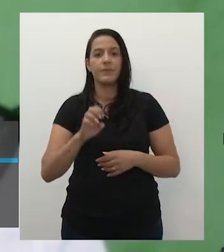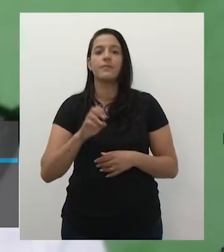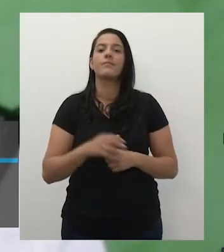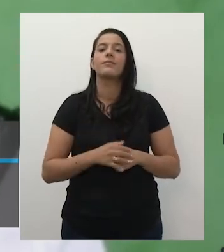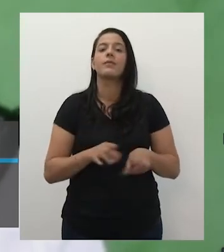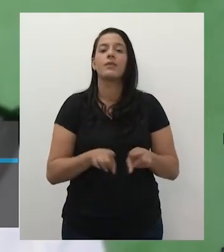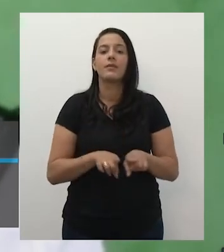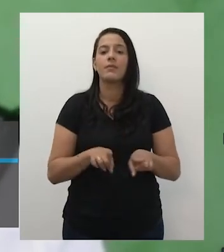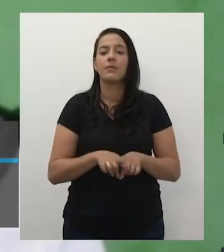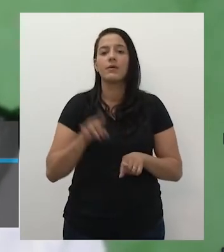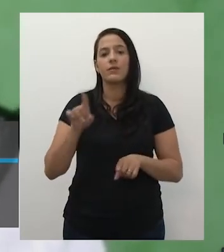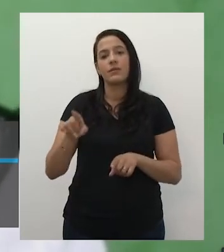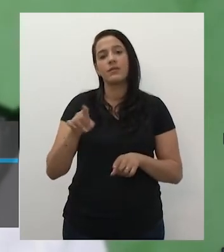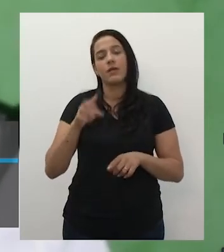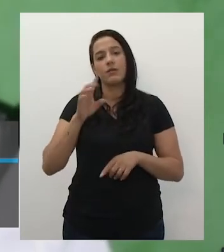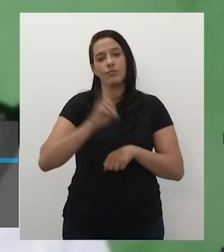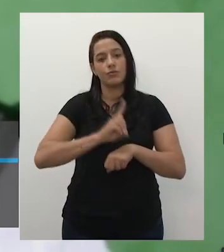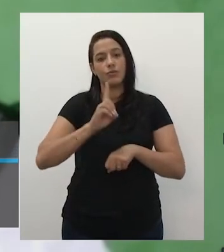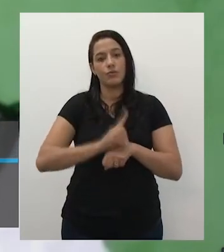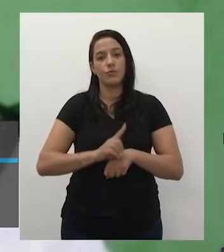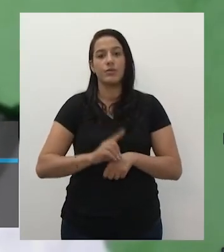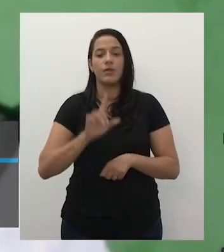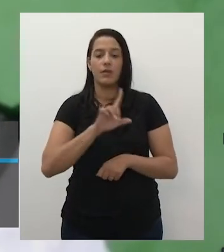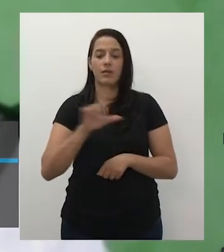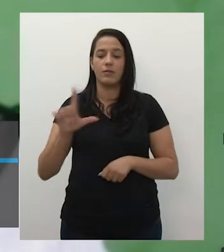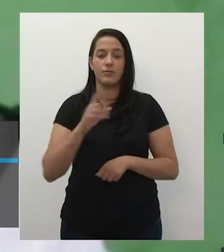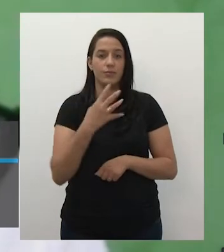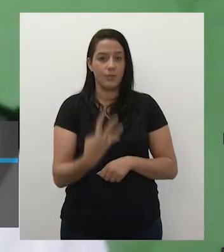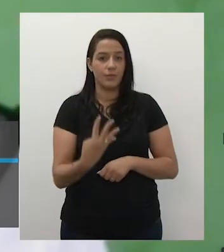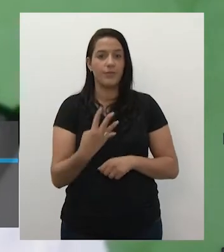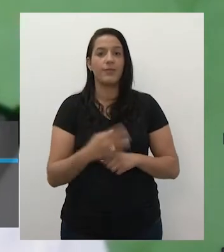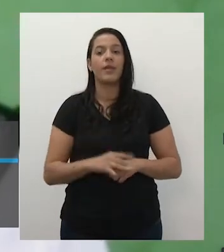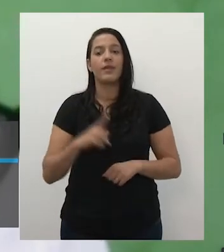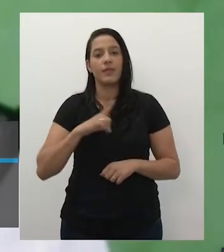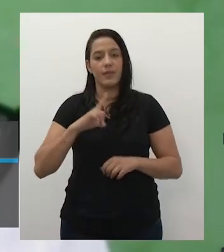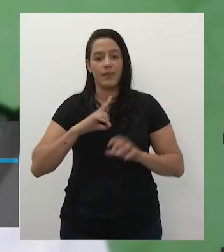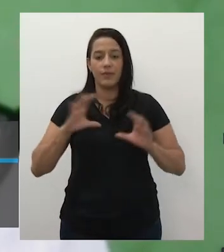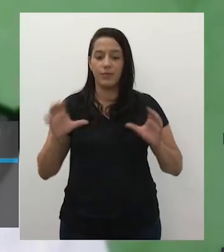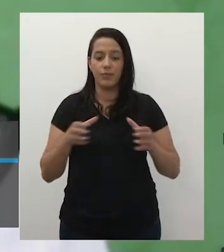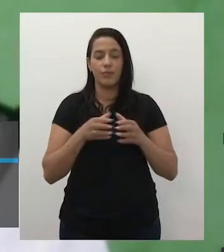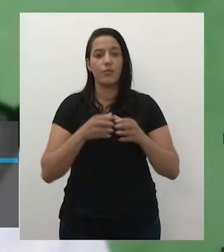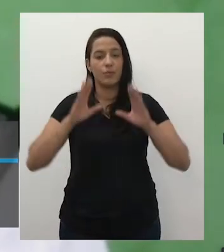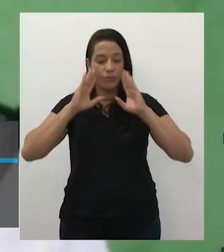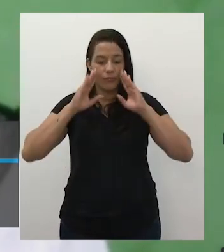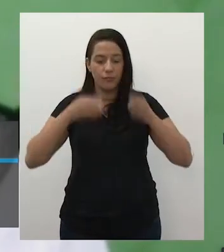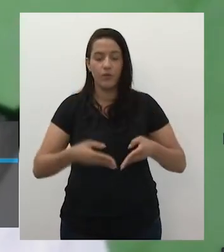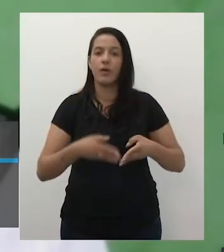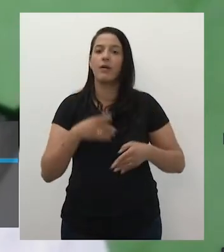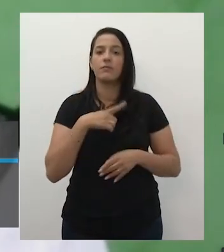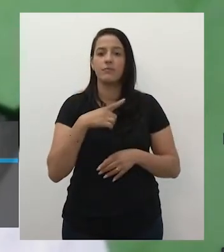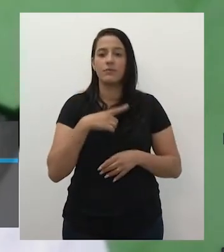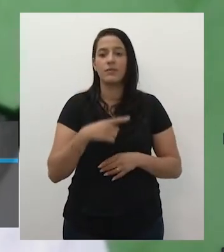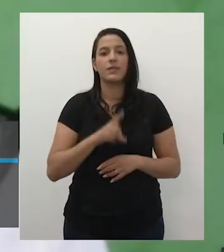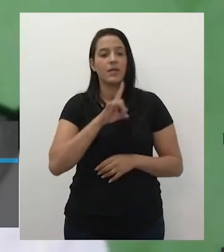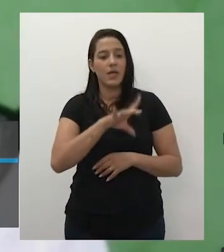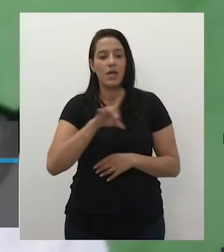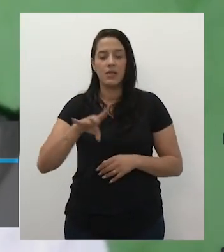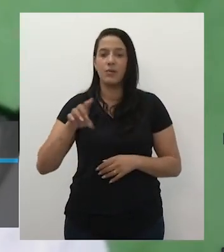escola. Durante essa jornada, na coordenação, eu fui percebendo o meu senso